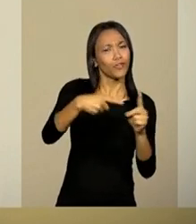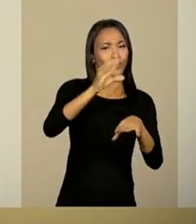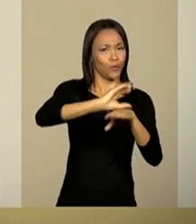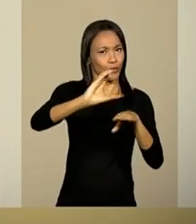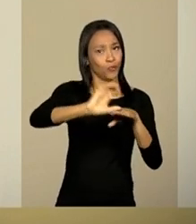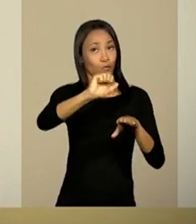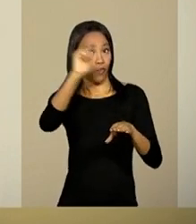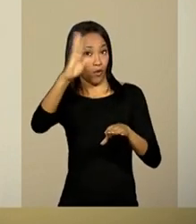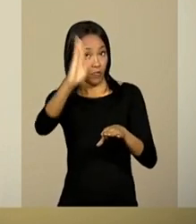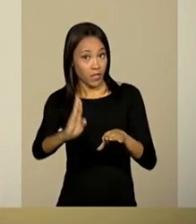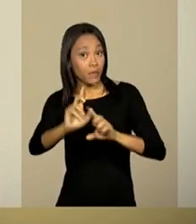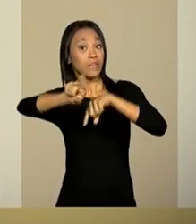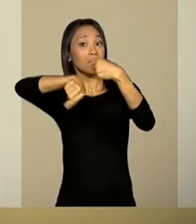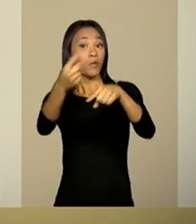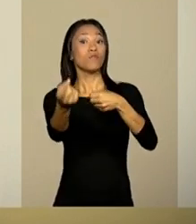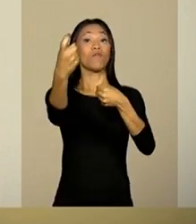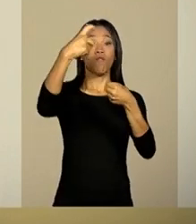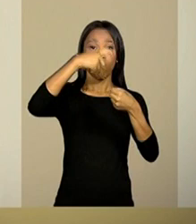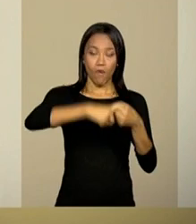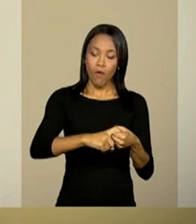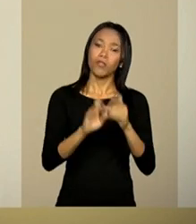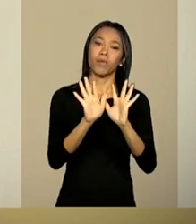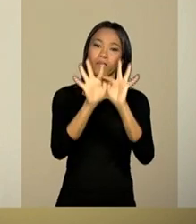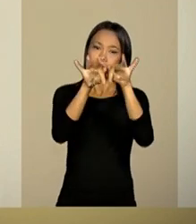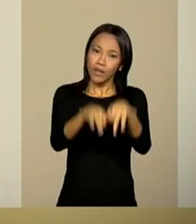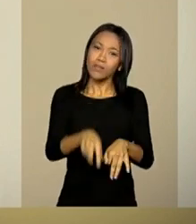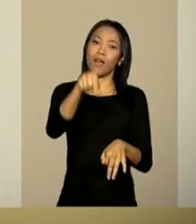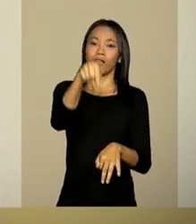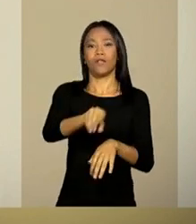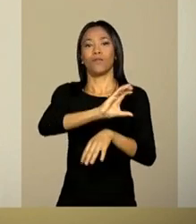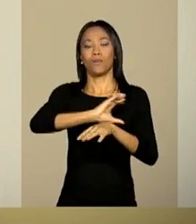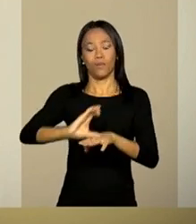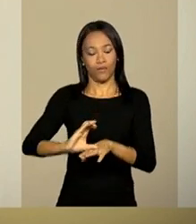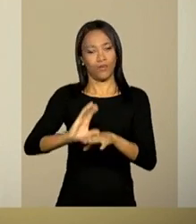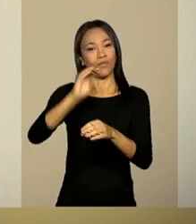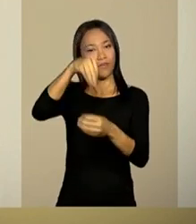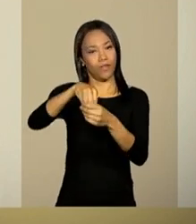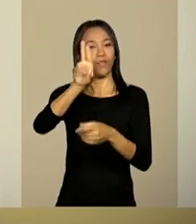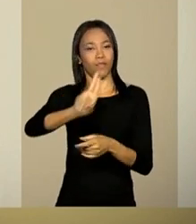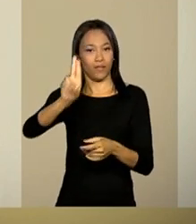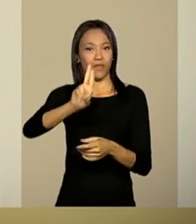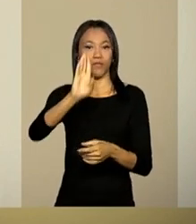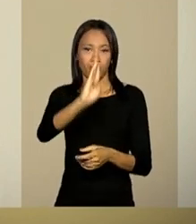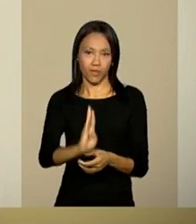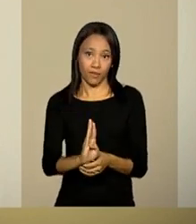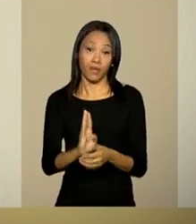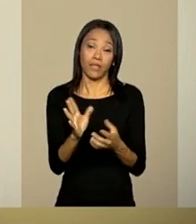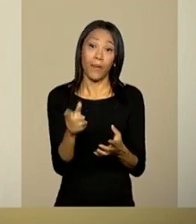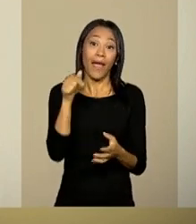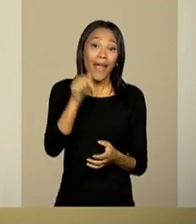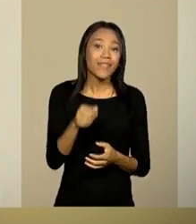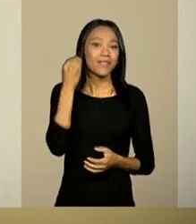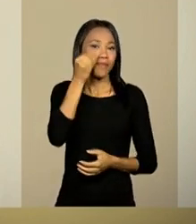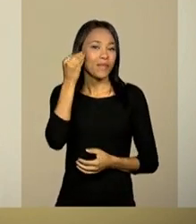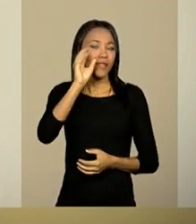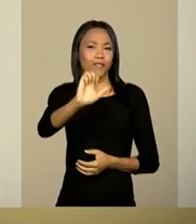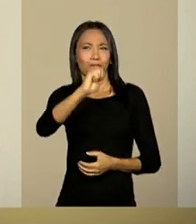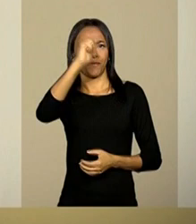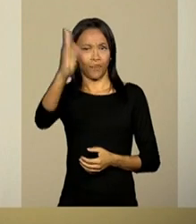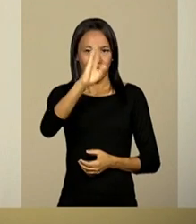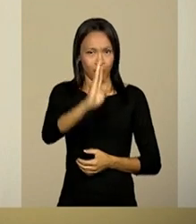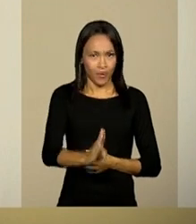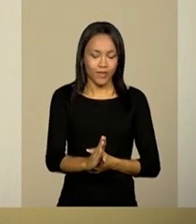exterior e depois voltem para concluir o curso na faculdade aqui no Brasil essa experiência do exterior